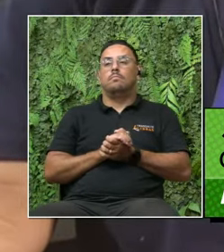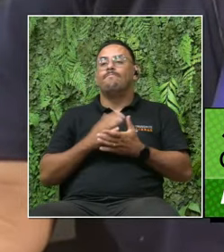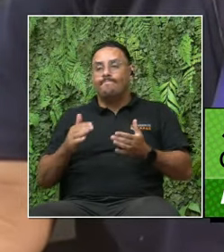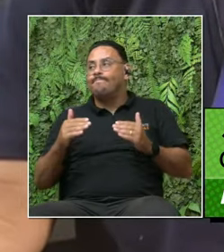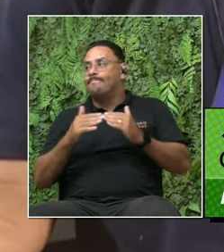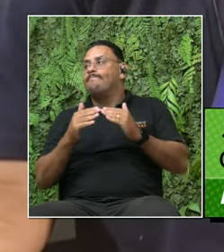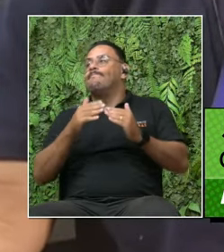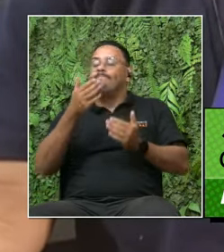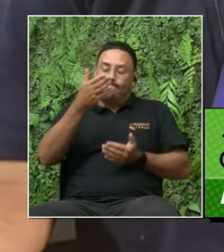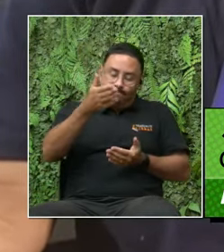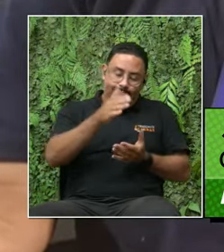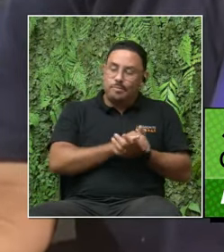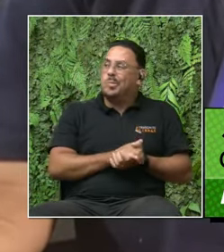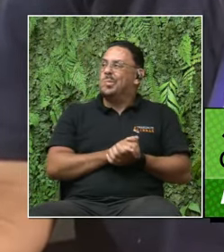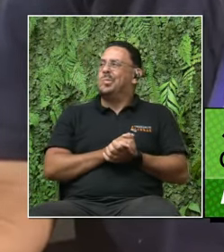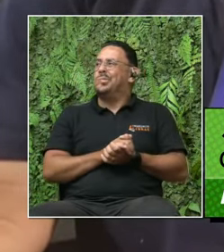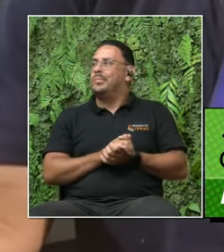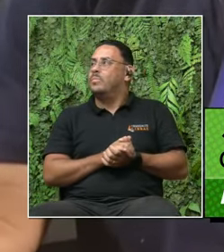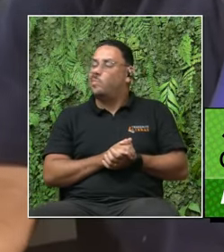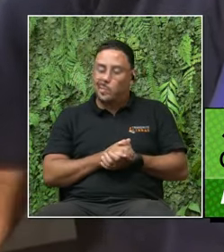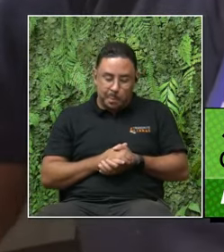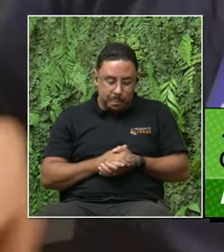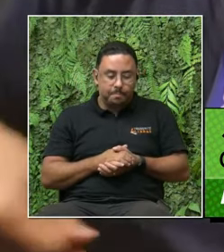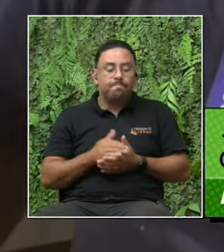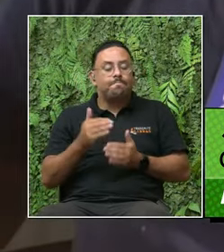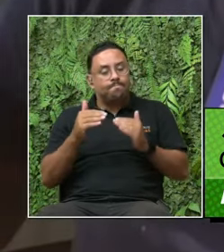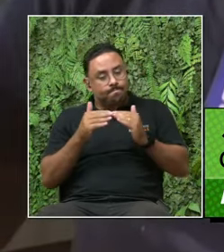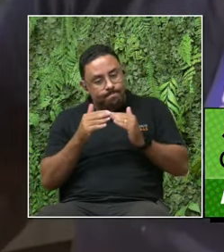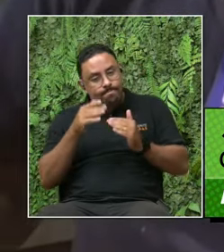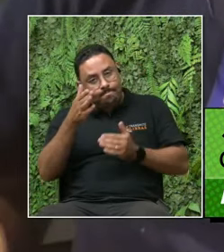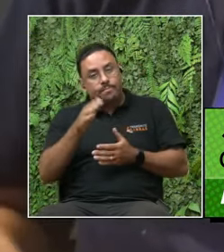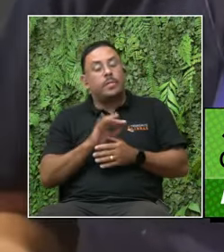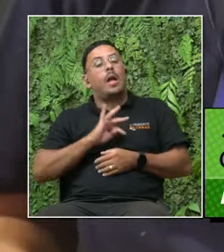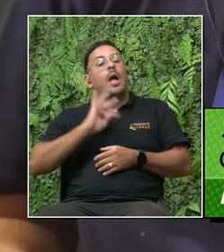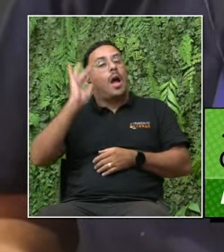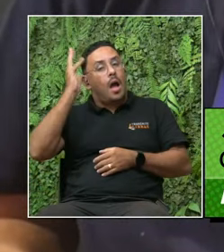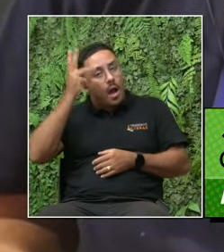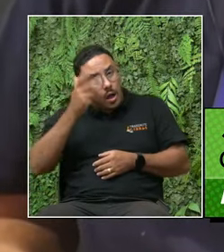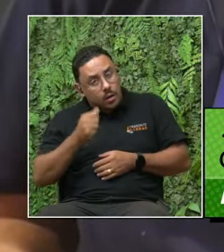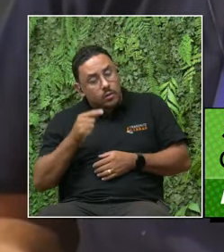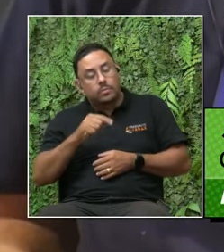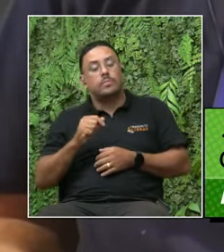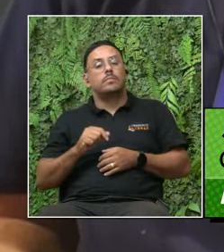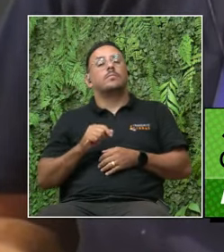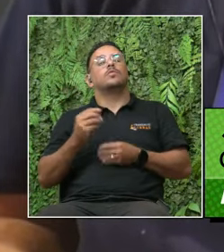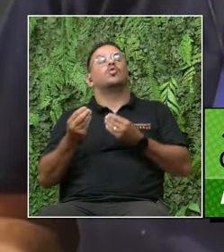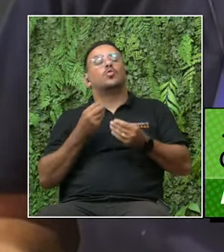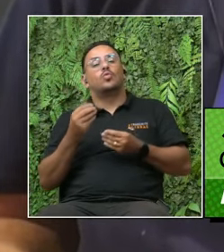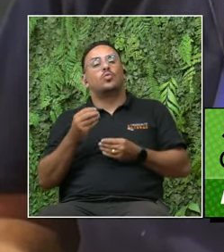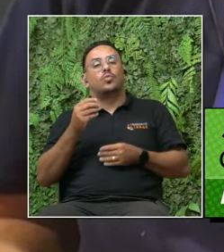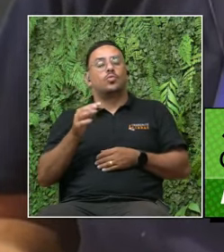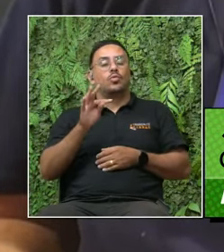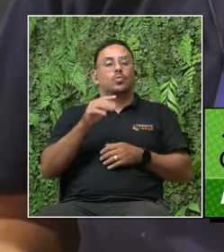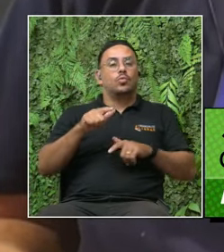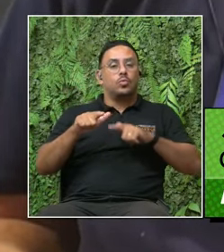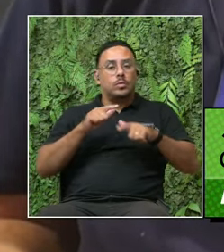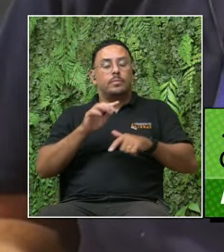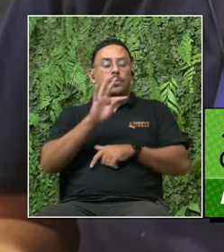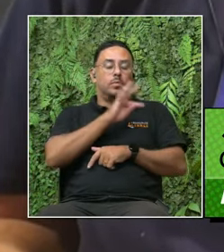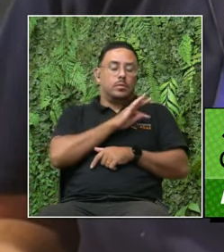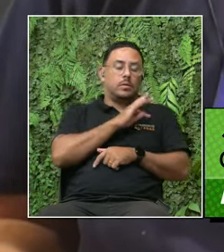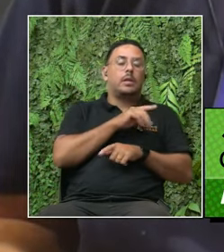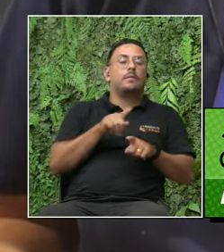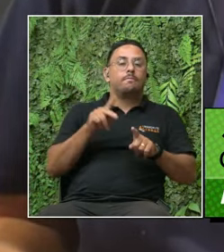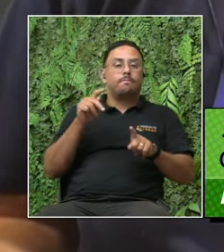você Eu concordo com você Eu concordo com você Eu só acho que um gesto técnico errado também